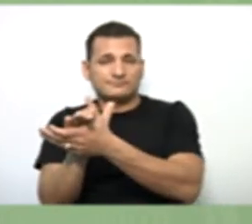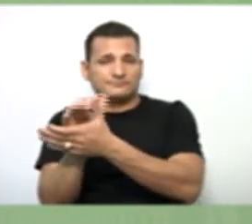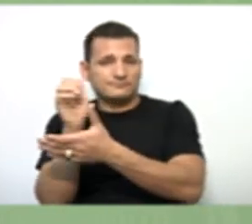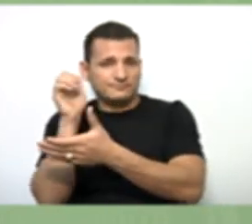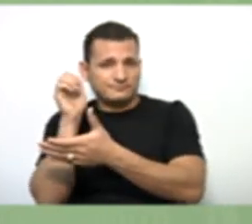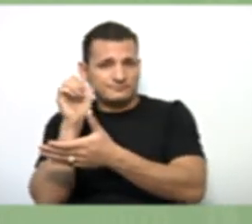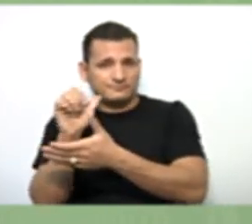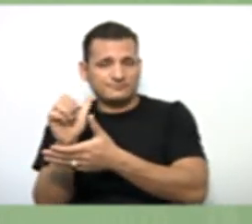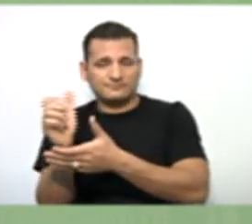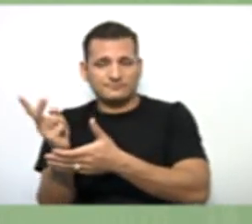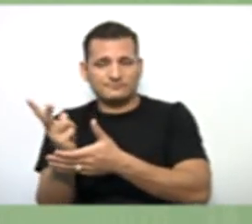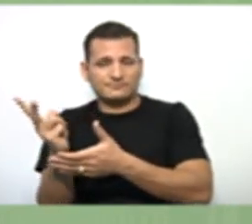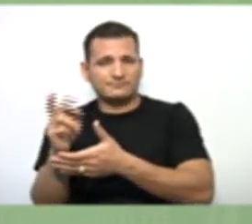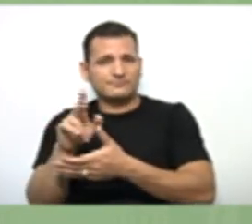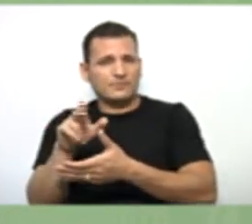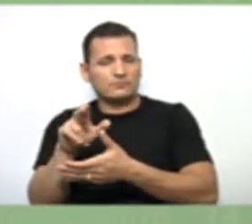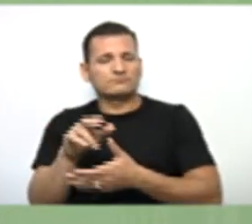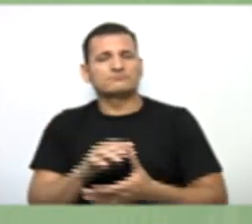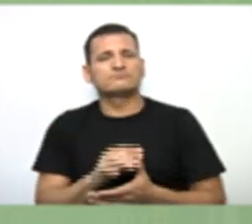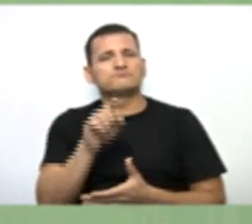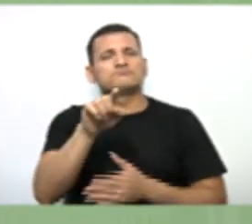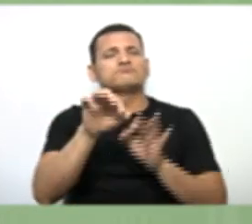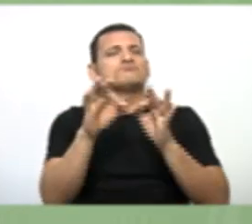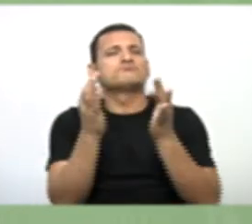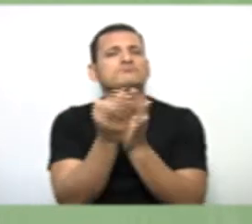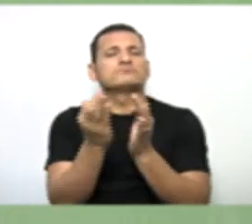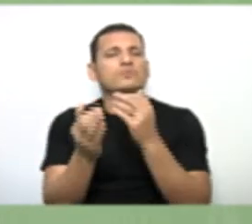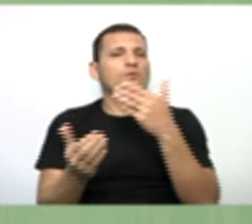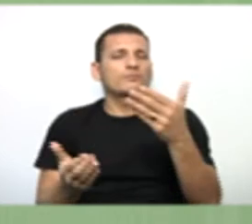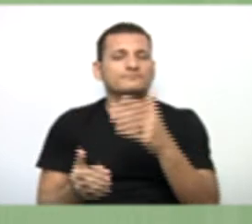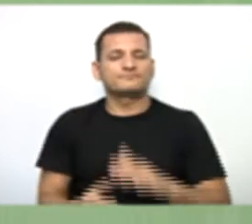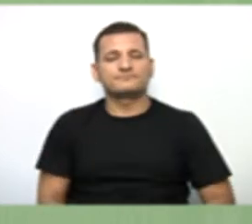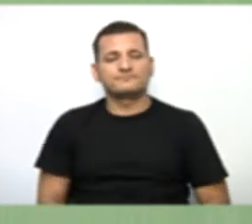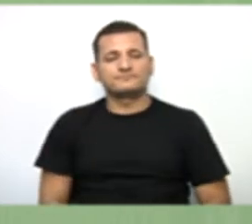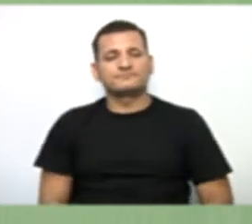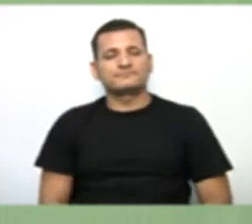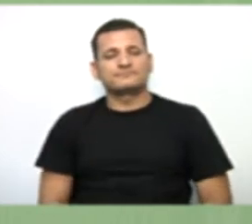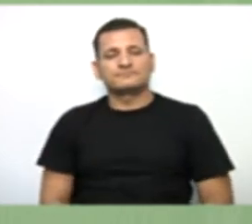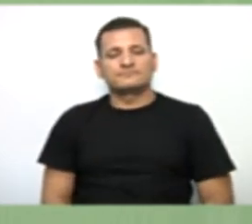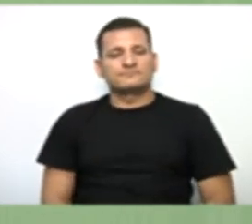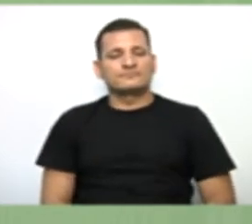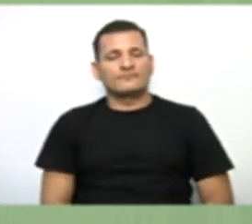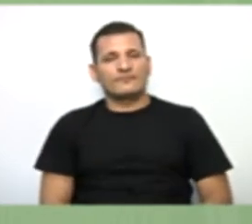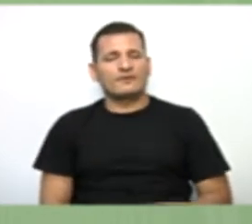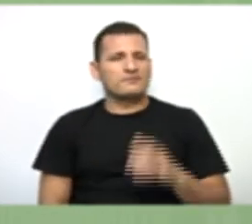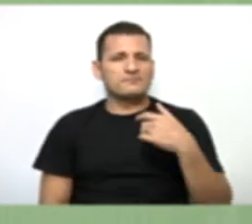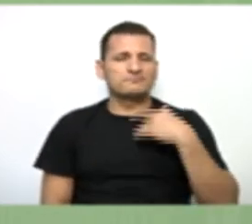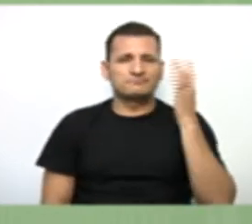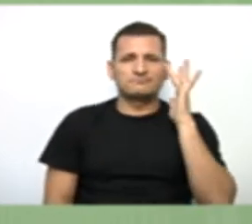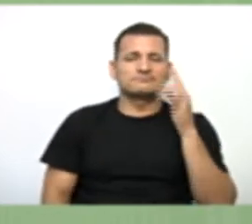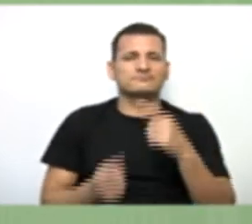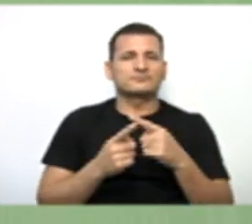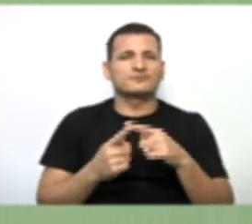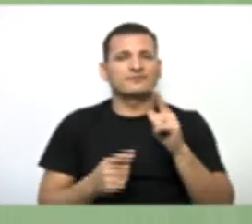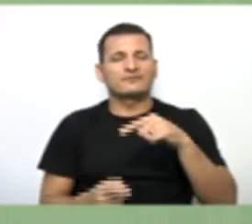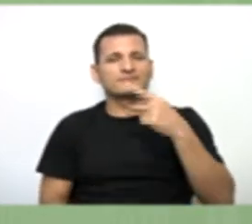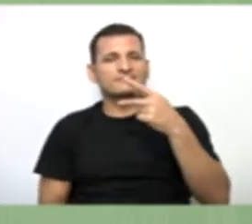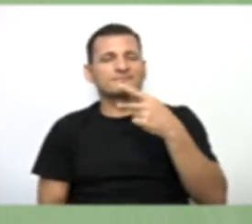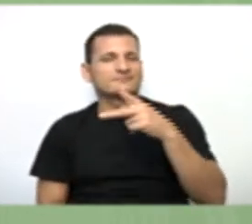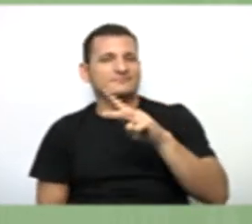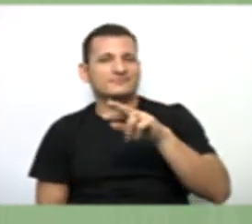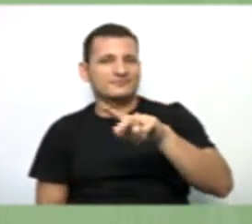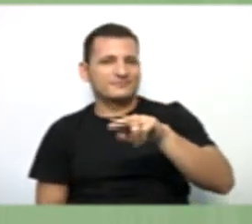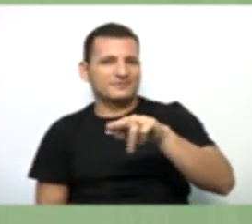da... Eu já vi, sabe, professor Gilberto, pessoas falaram assim, olha, eu não sei. Por quê? Porque eu não tenho irmão, só